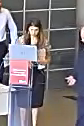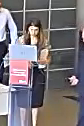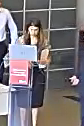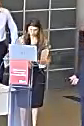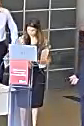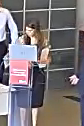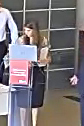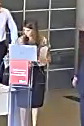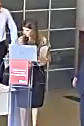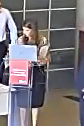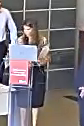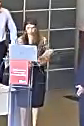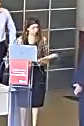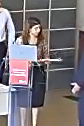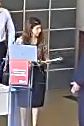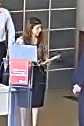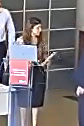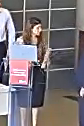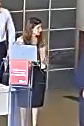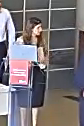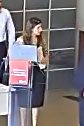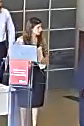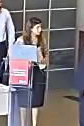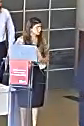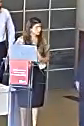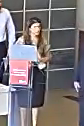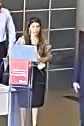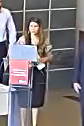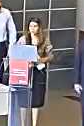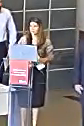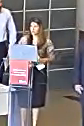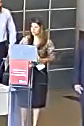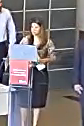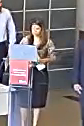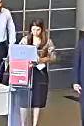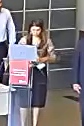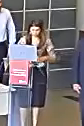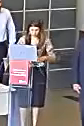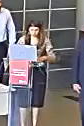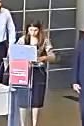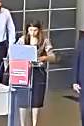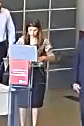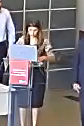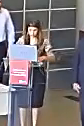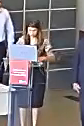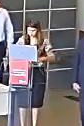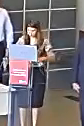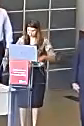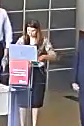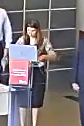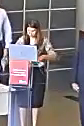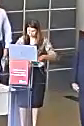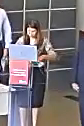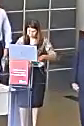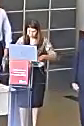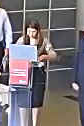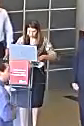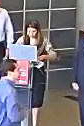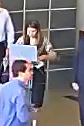eh Nossa mobilização eh na questão do cumprimento da lei até porque a 10 a lei 10.98